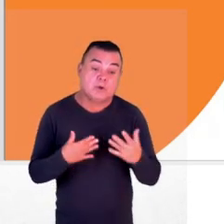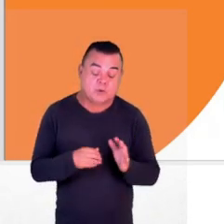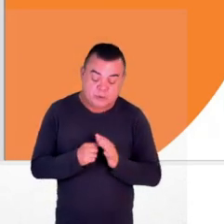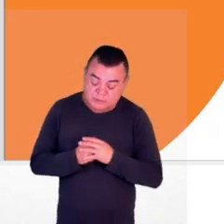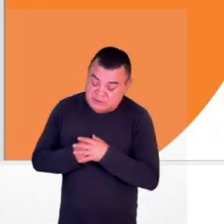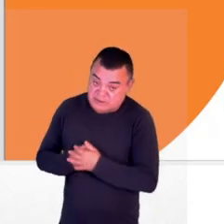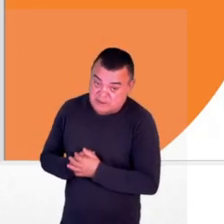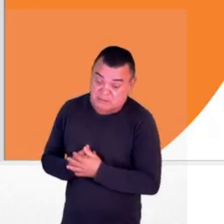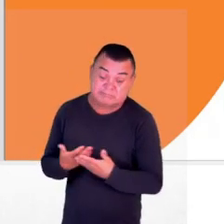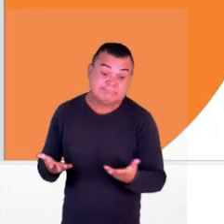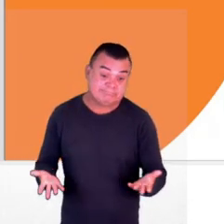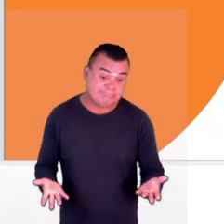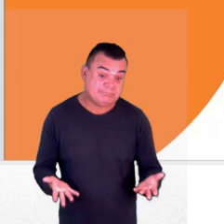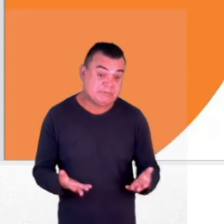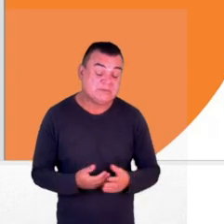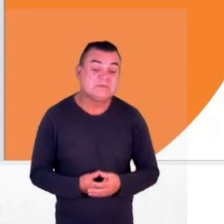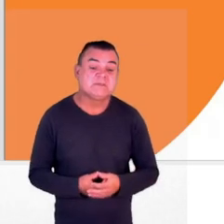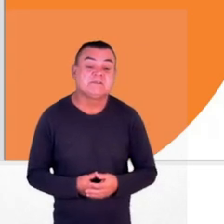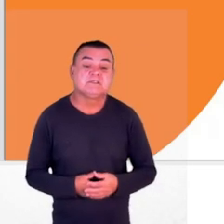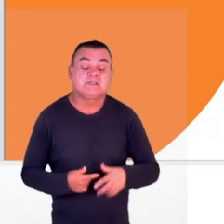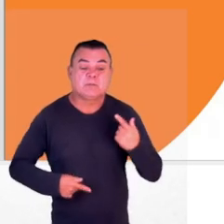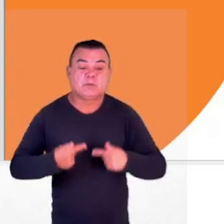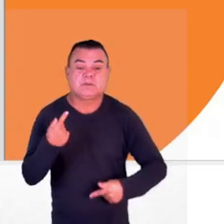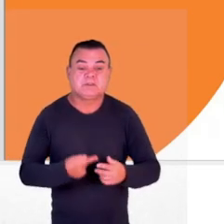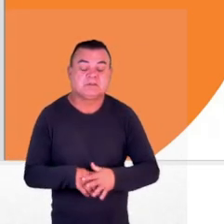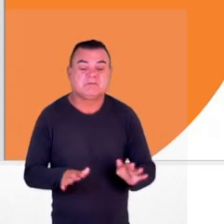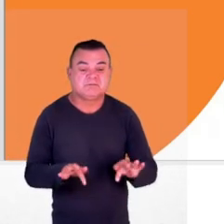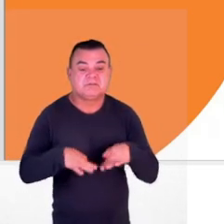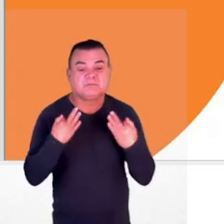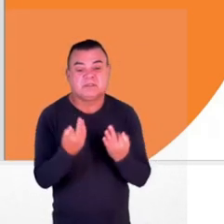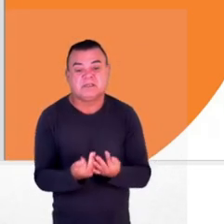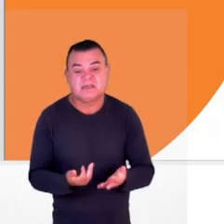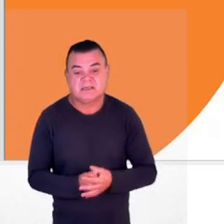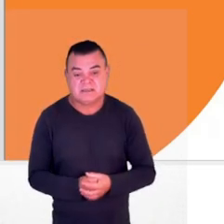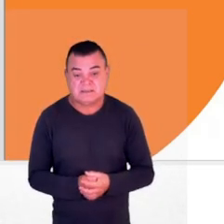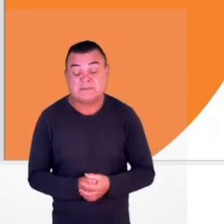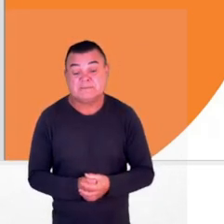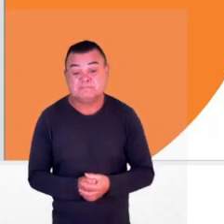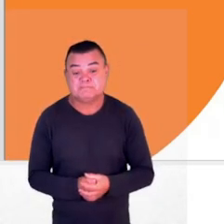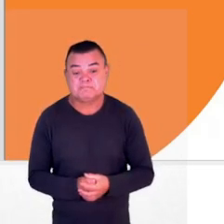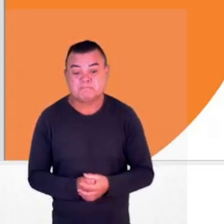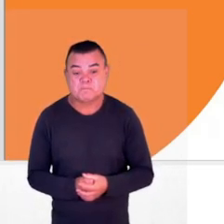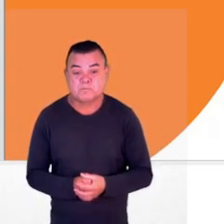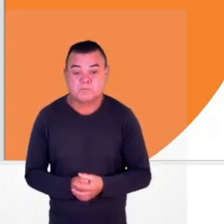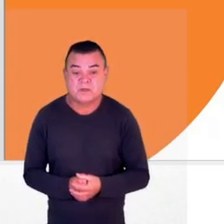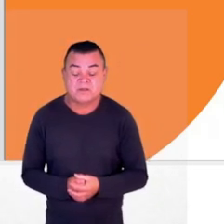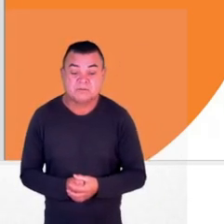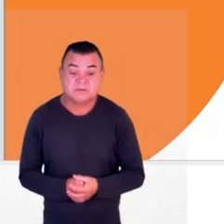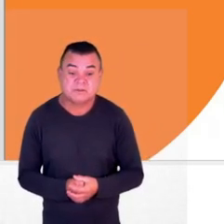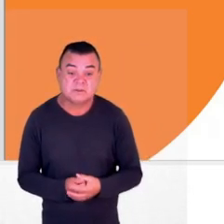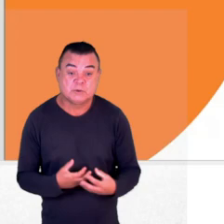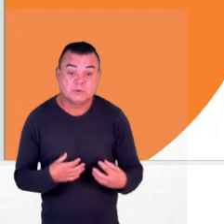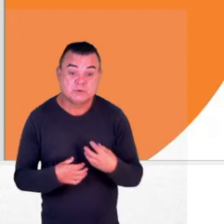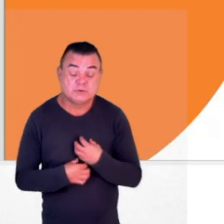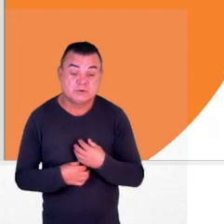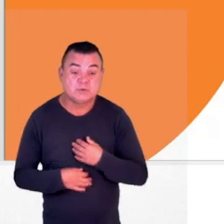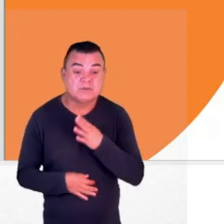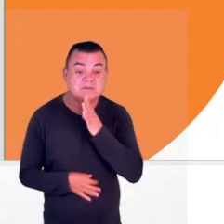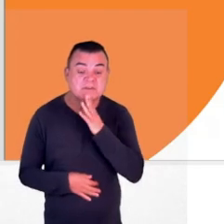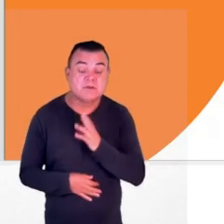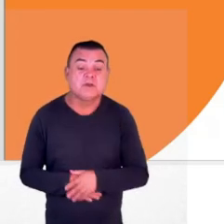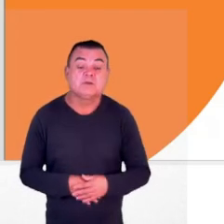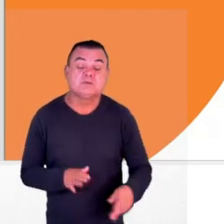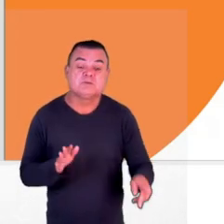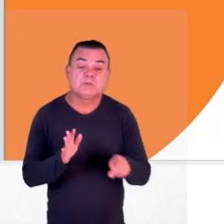Agricultura Familiar e da política pública do penai né proga Nacional de alimentação escolar a falta de conhecimento dos próprios povos sobre